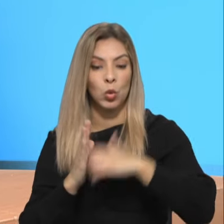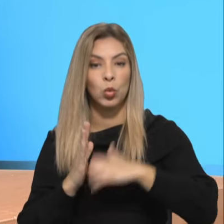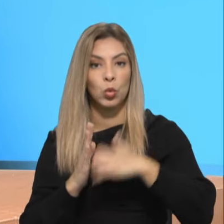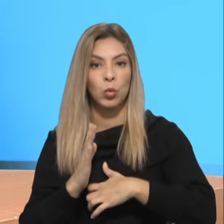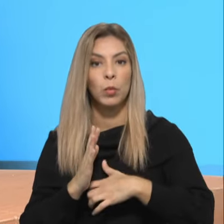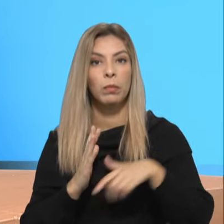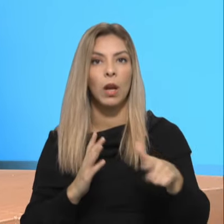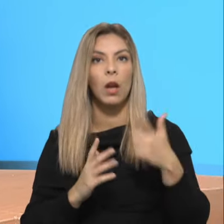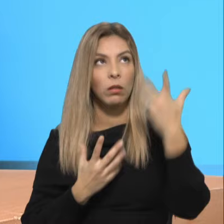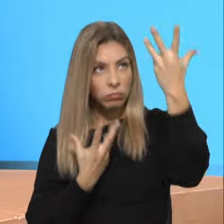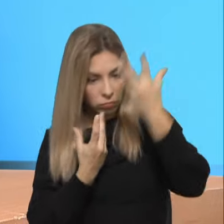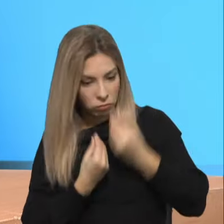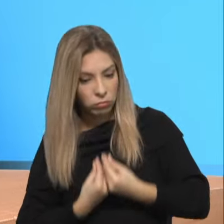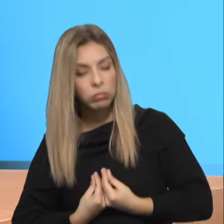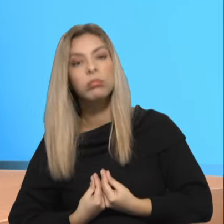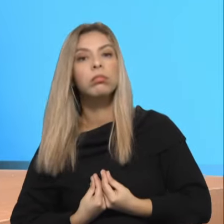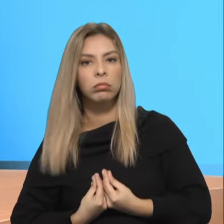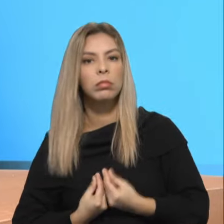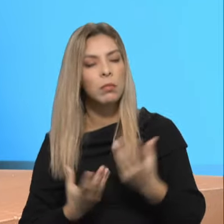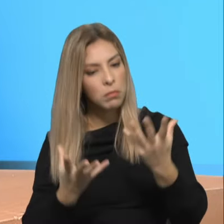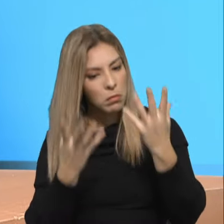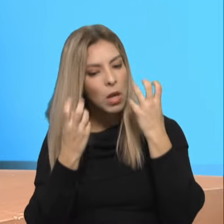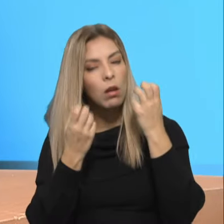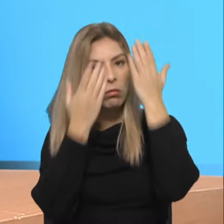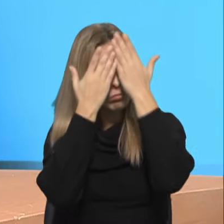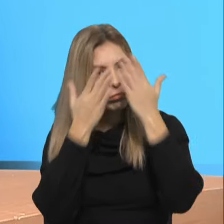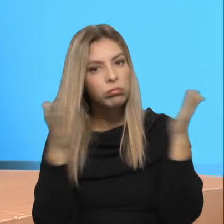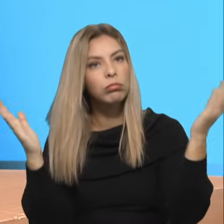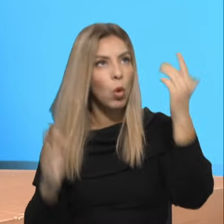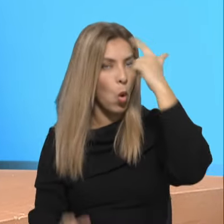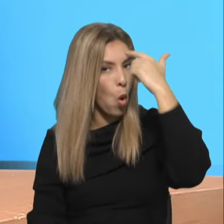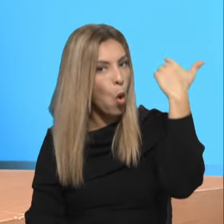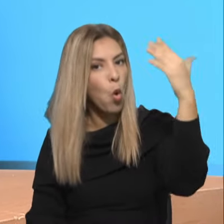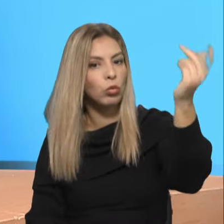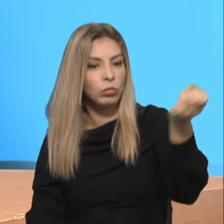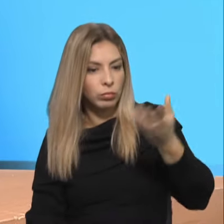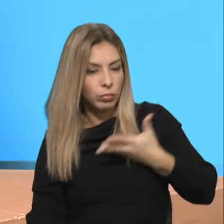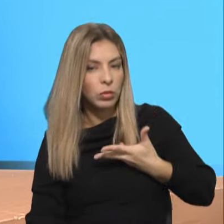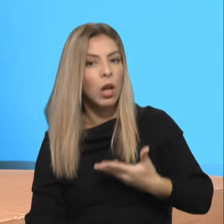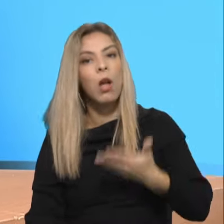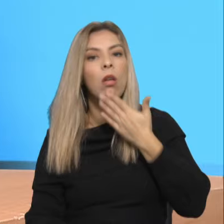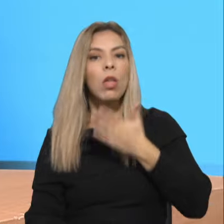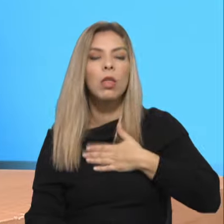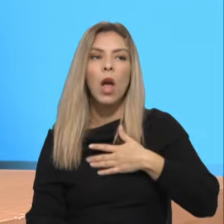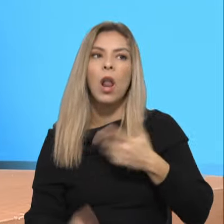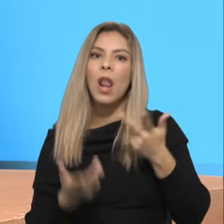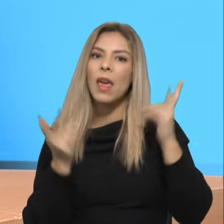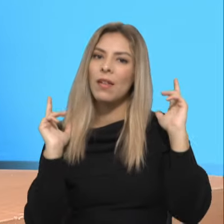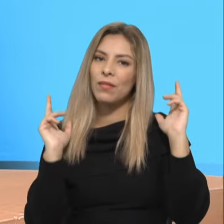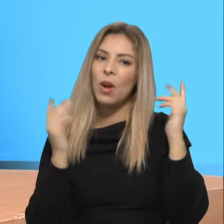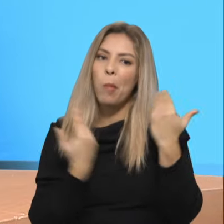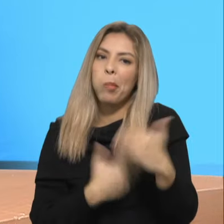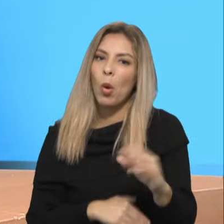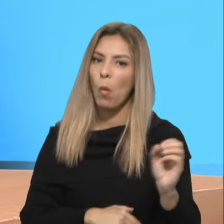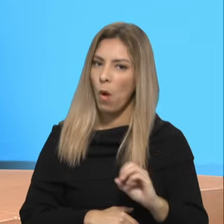faça-se em mim. Portanto, a adesão livre, a adesão explícita e pessoal de Maria a este mistério mostra que aquilo que